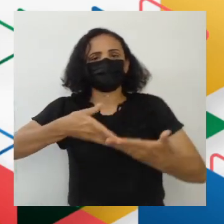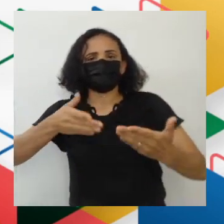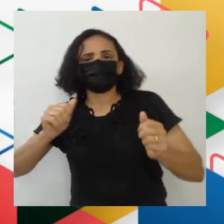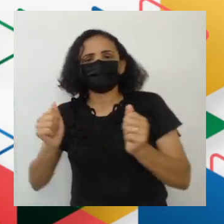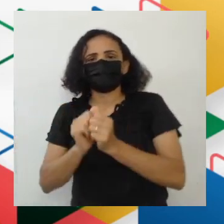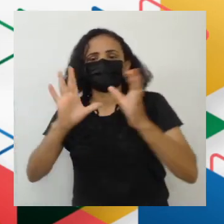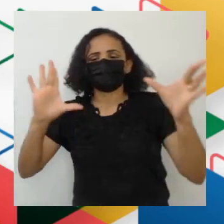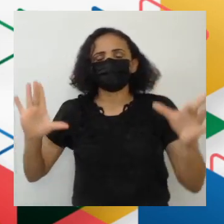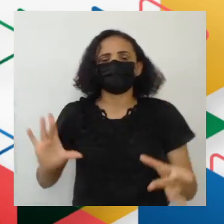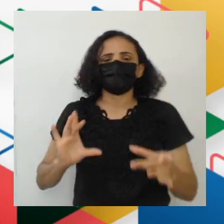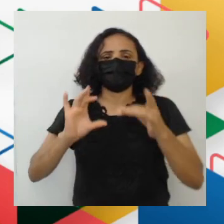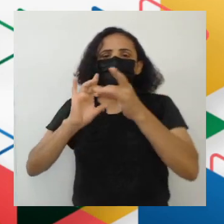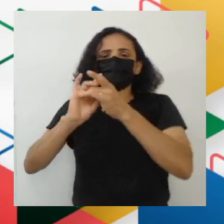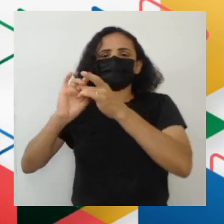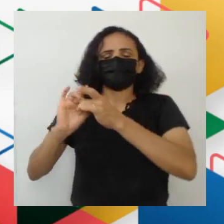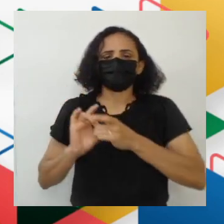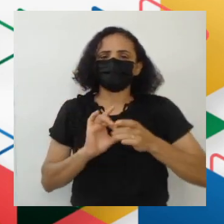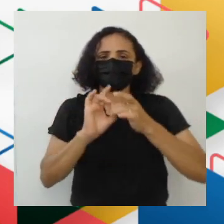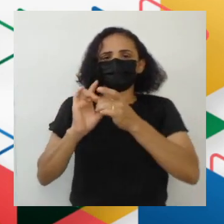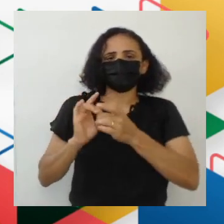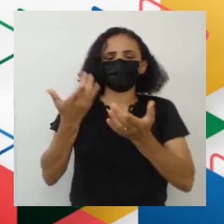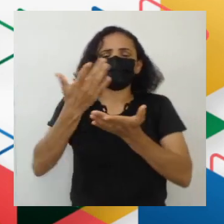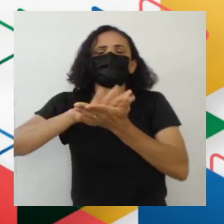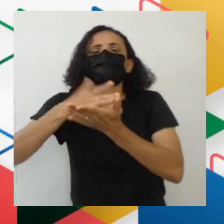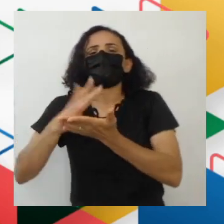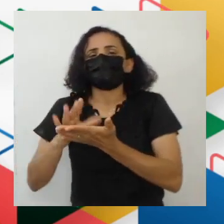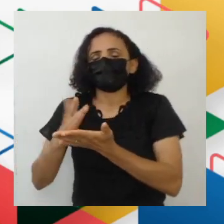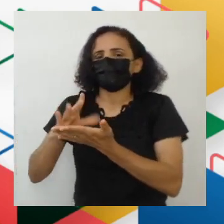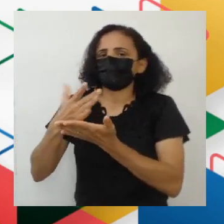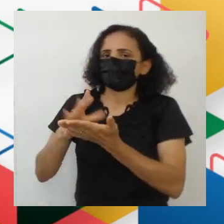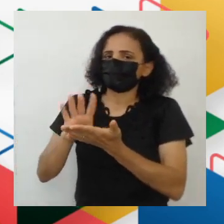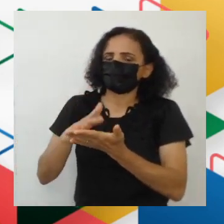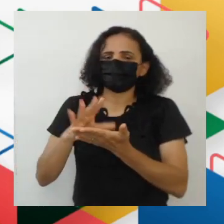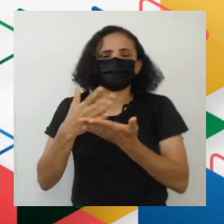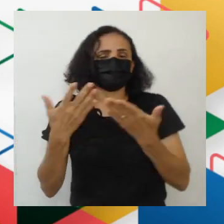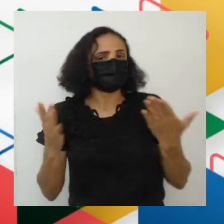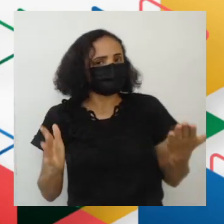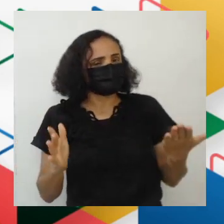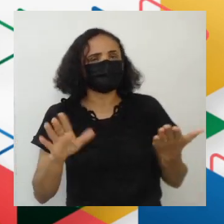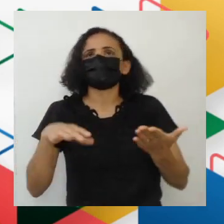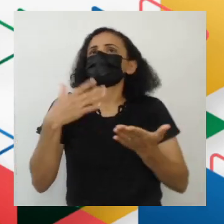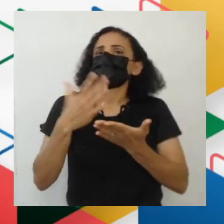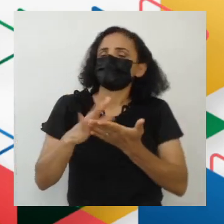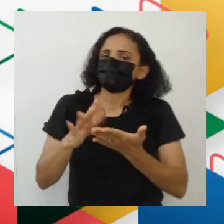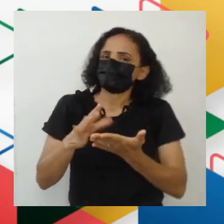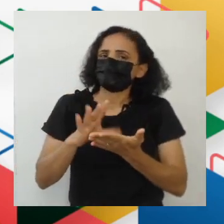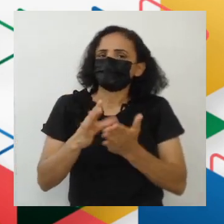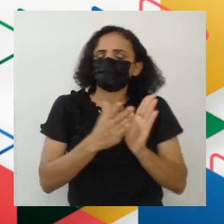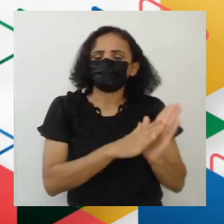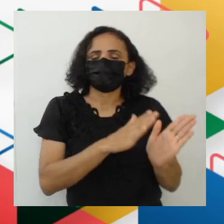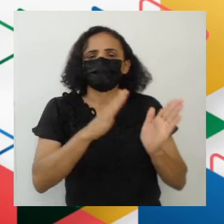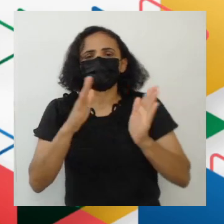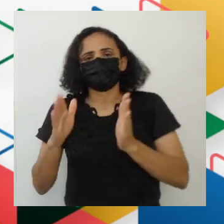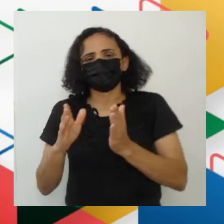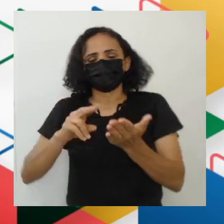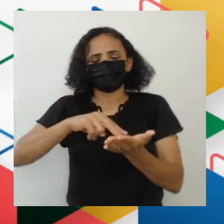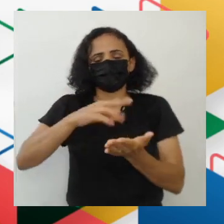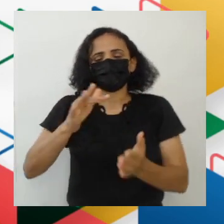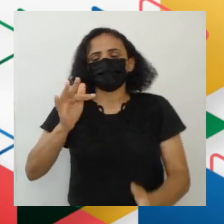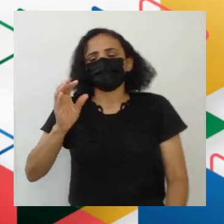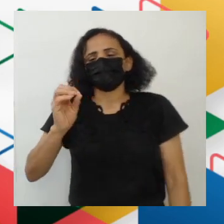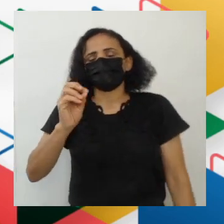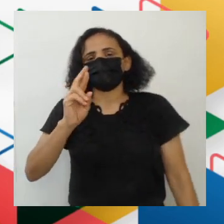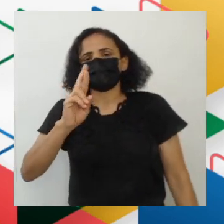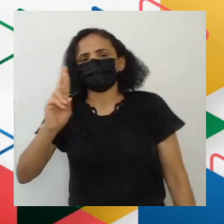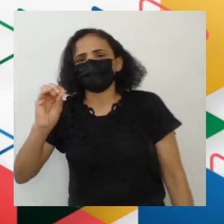uma harmonia, é uma união. O samba abraçando o baião, né, que é um nome antigo que se dava para o forró. Já teve